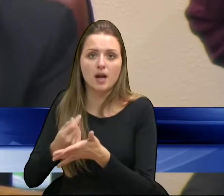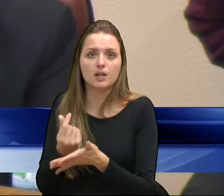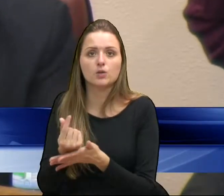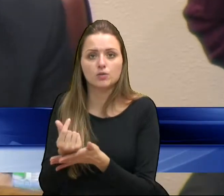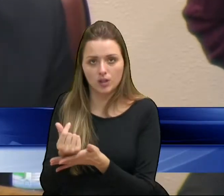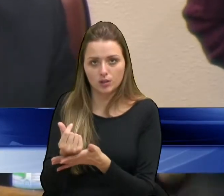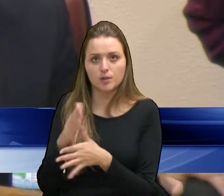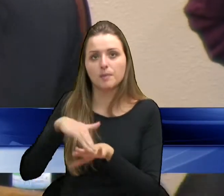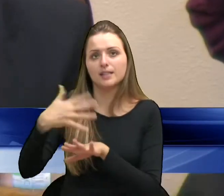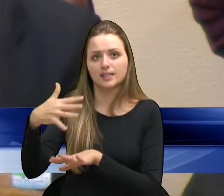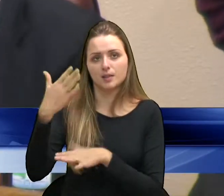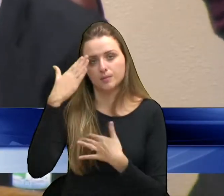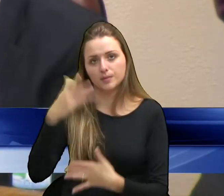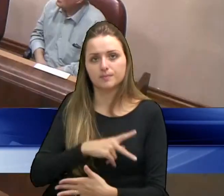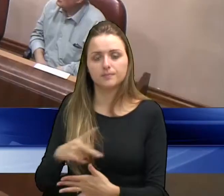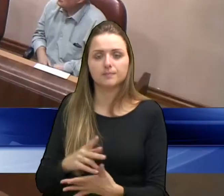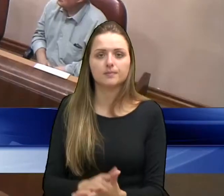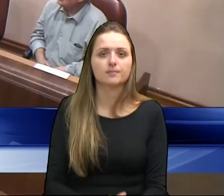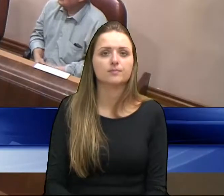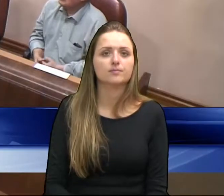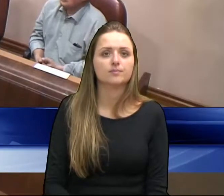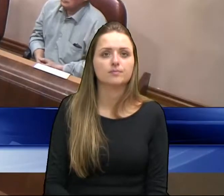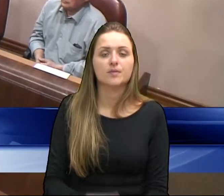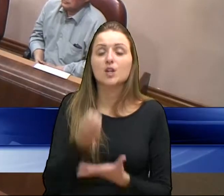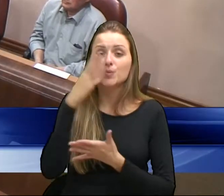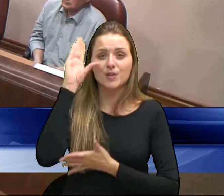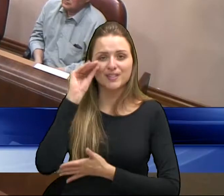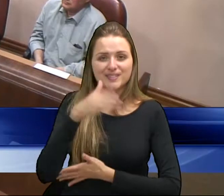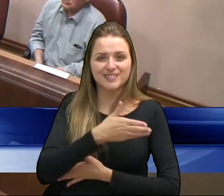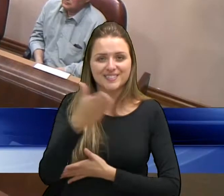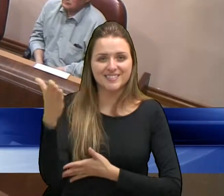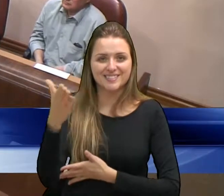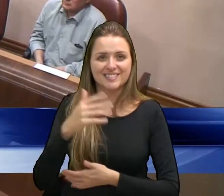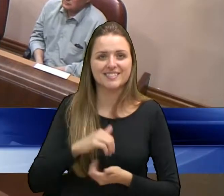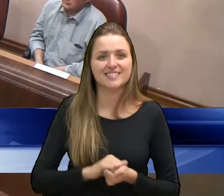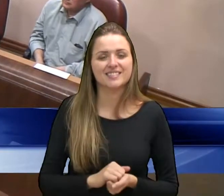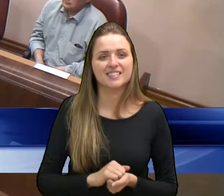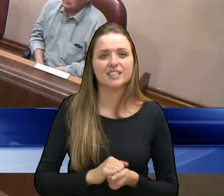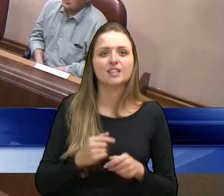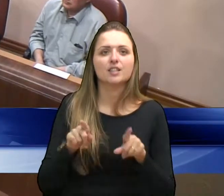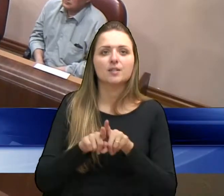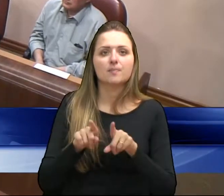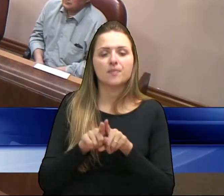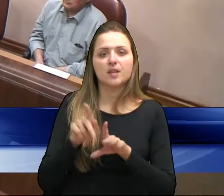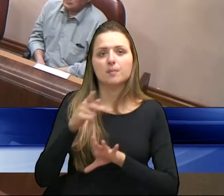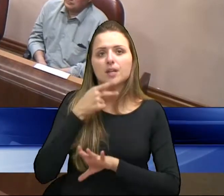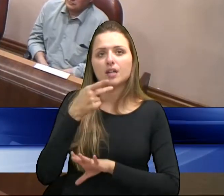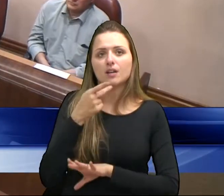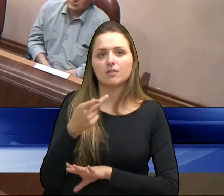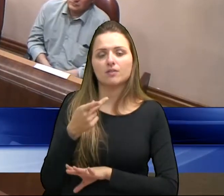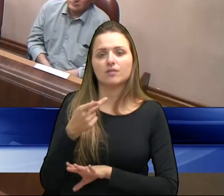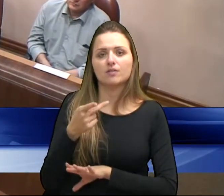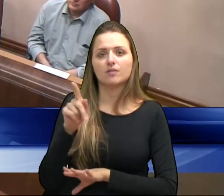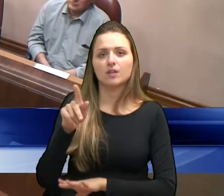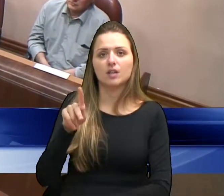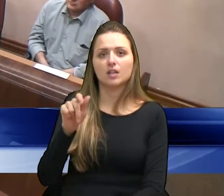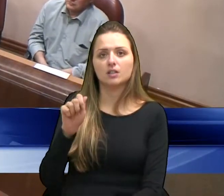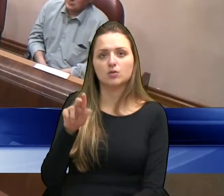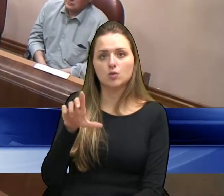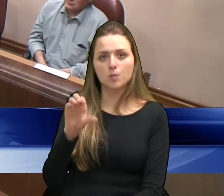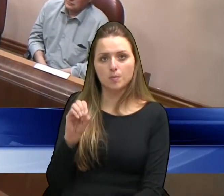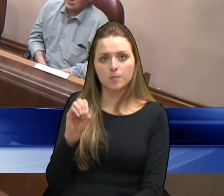Então, obrigado, presidente. Uma boa noite a todos. Também as considerações finais do senhor Paulo